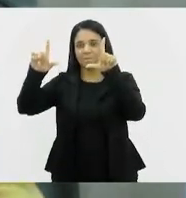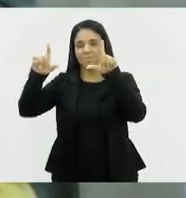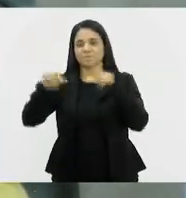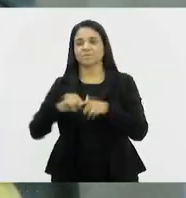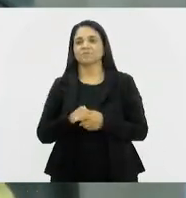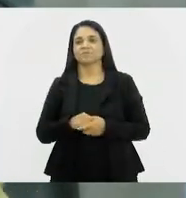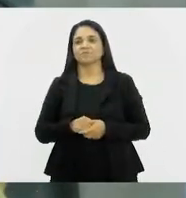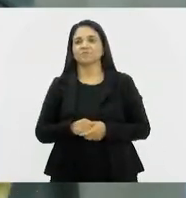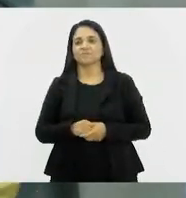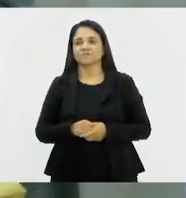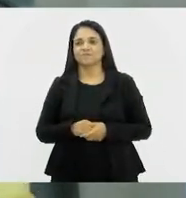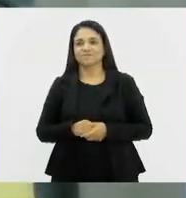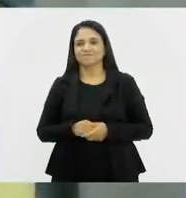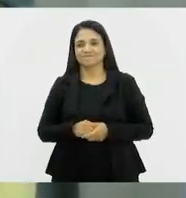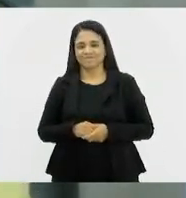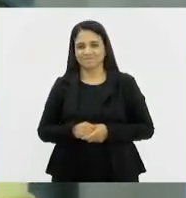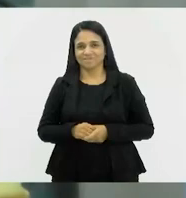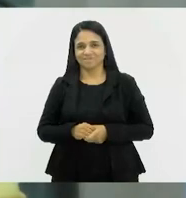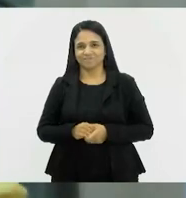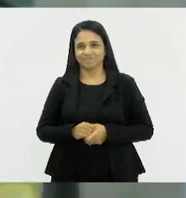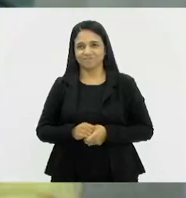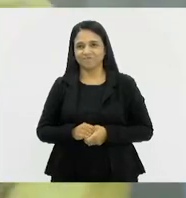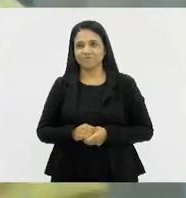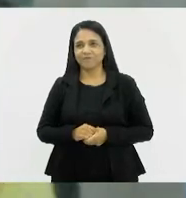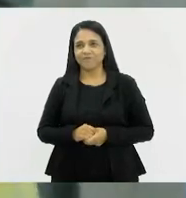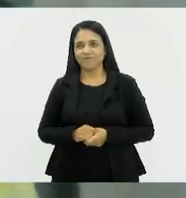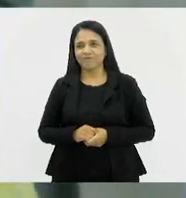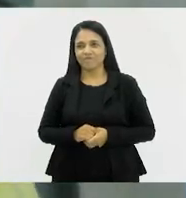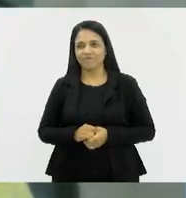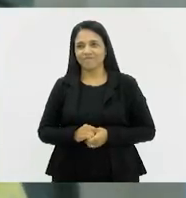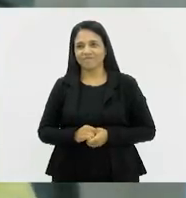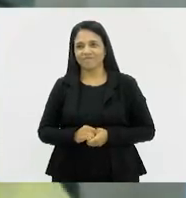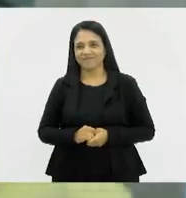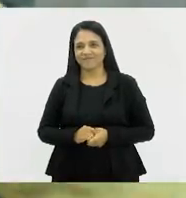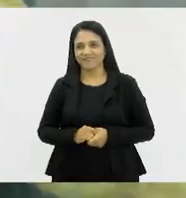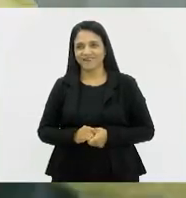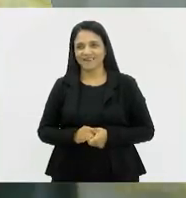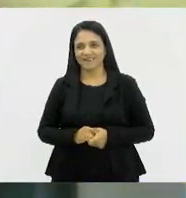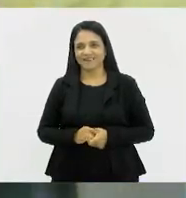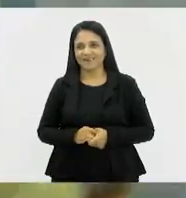Pode passar o slide. Ah, meu Deus, cadê o slide? Tem um microfone de...